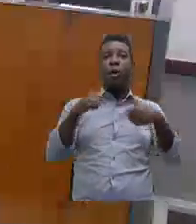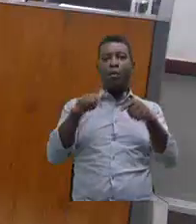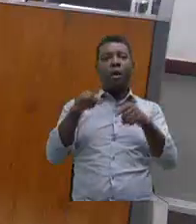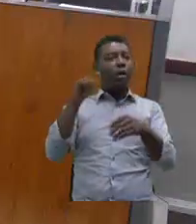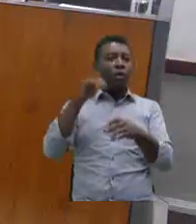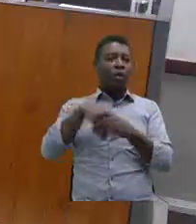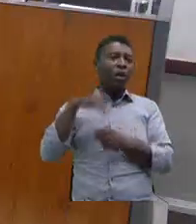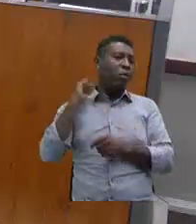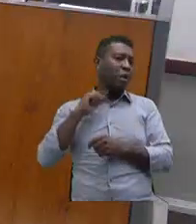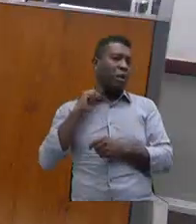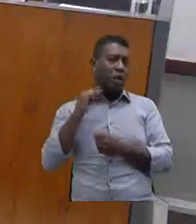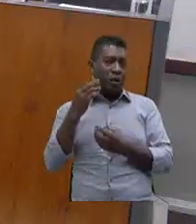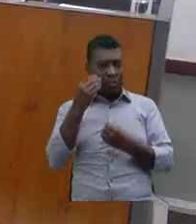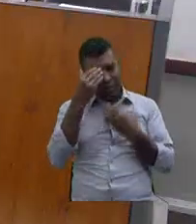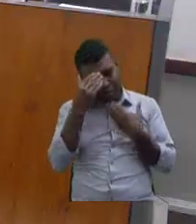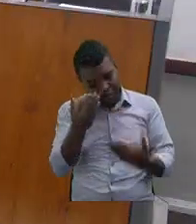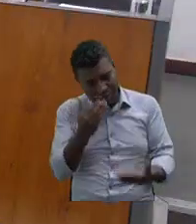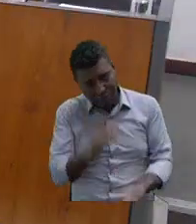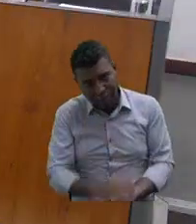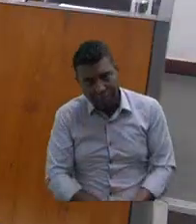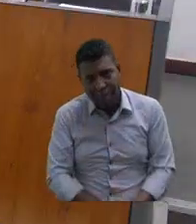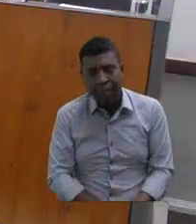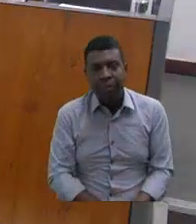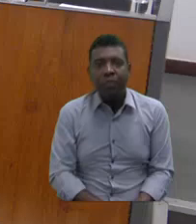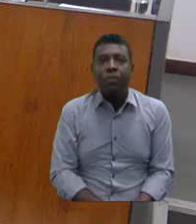Obrigado. Muito obrigado, secretário.